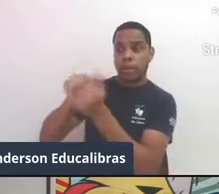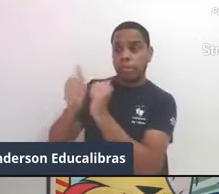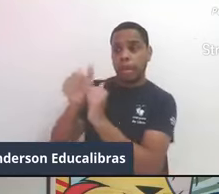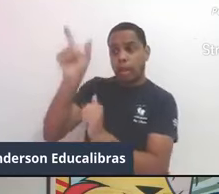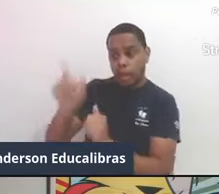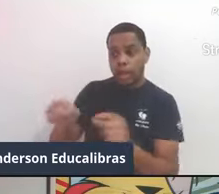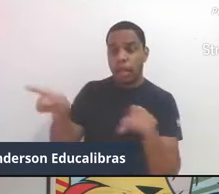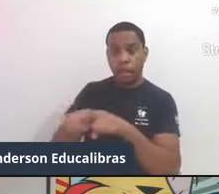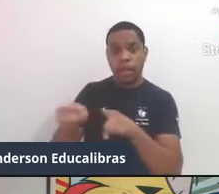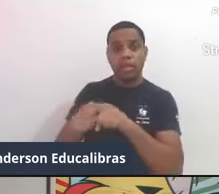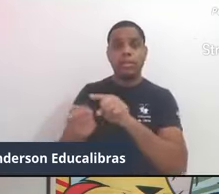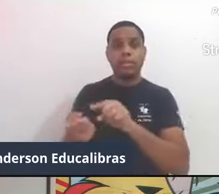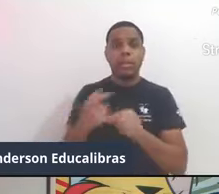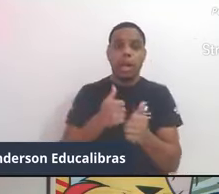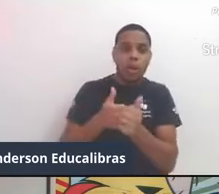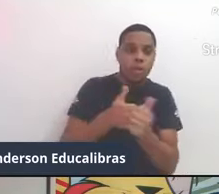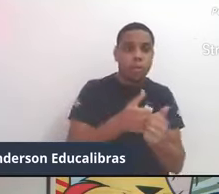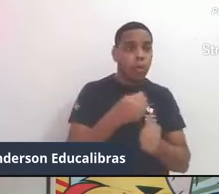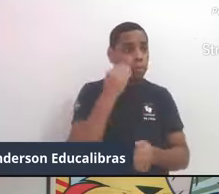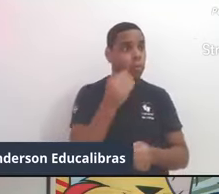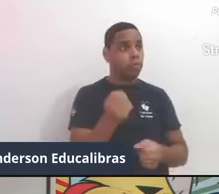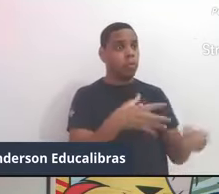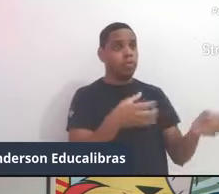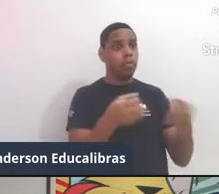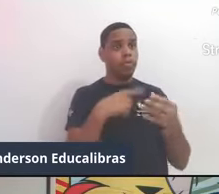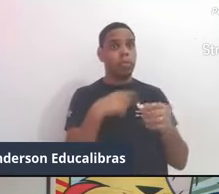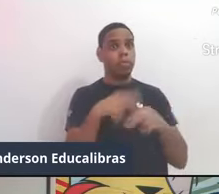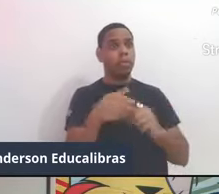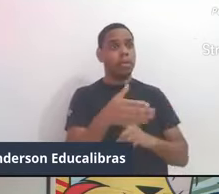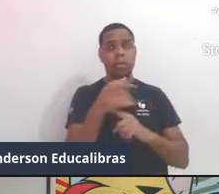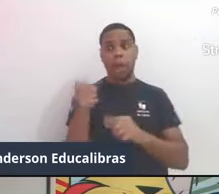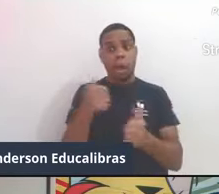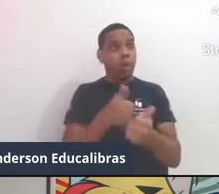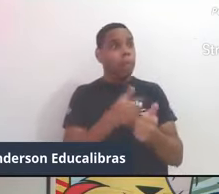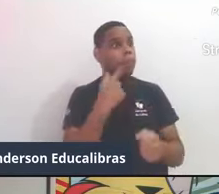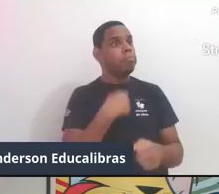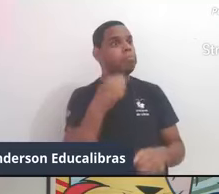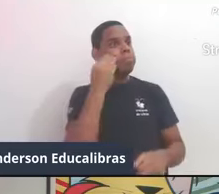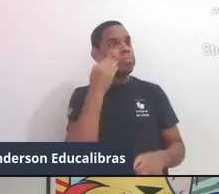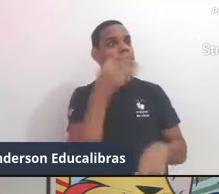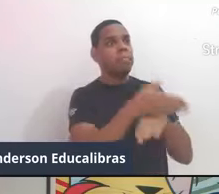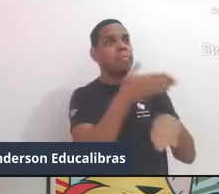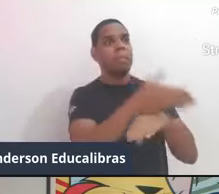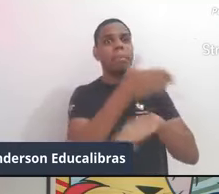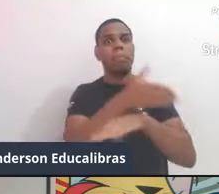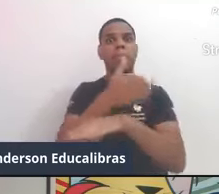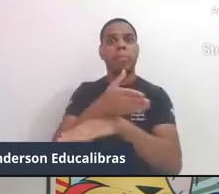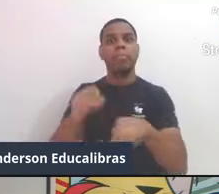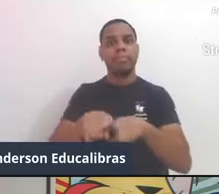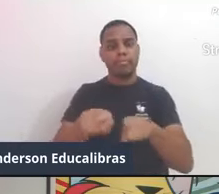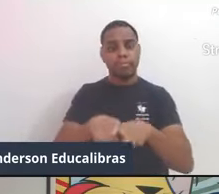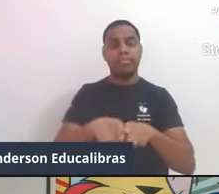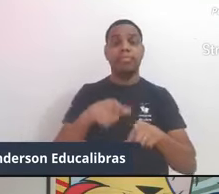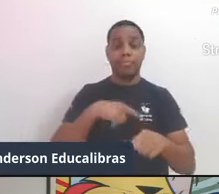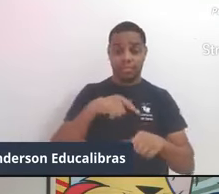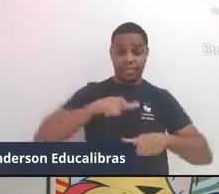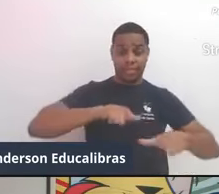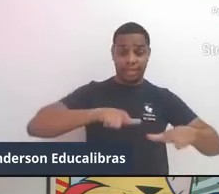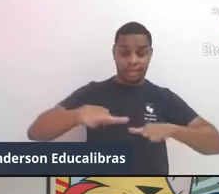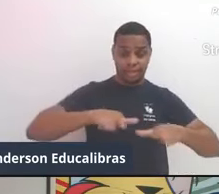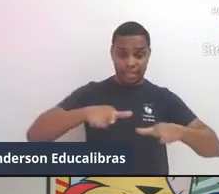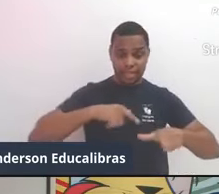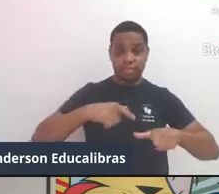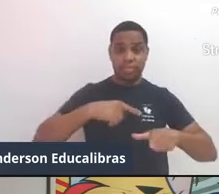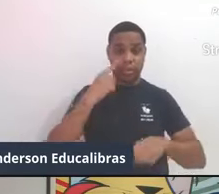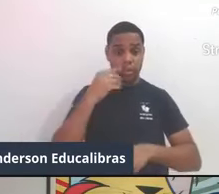estar acompanhando essas oportunidades geradas por tecnologia, né? Como é que a gente também transforma o emprego em geração de